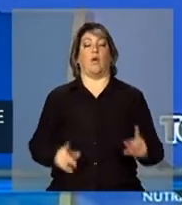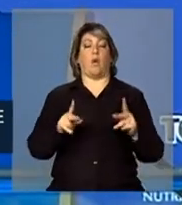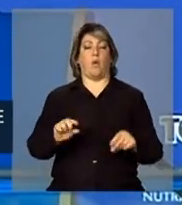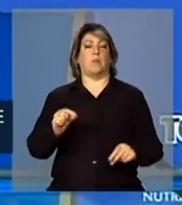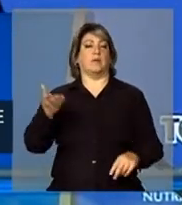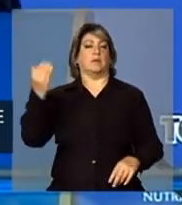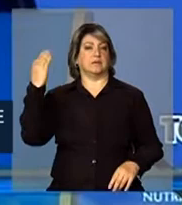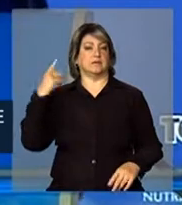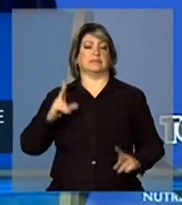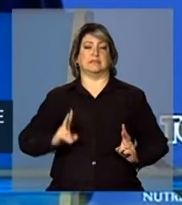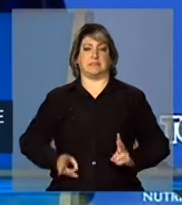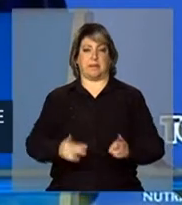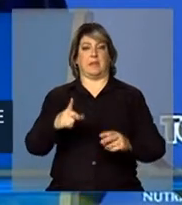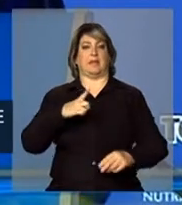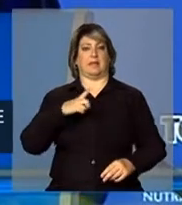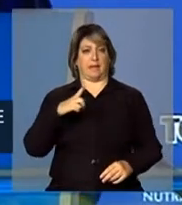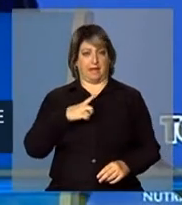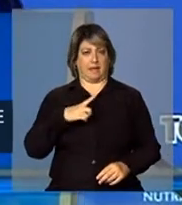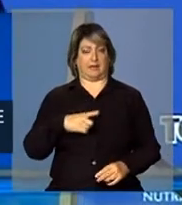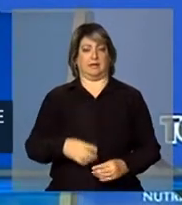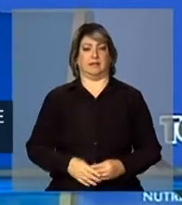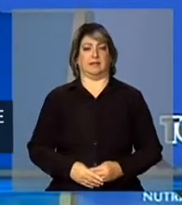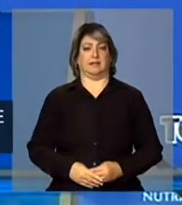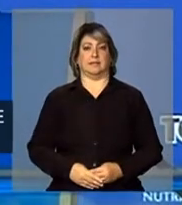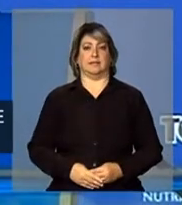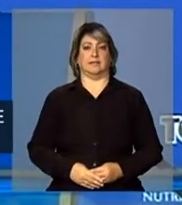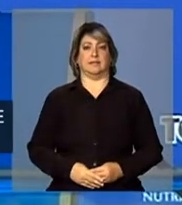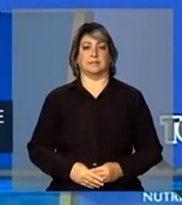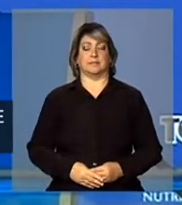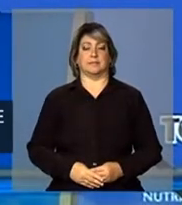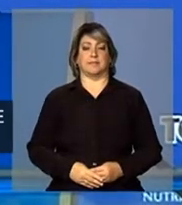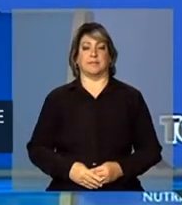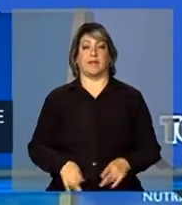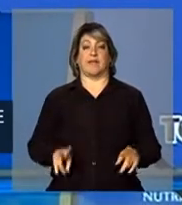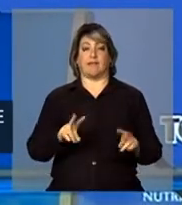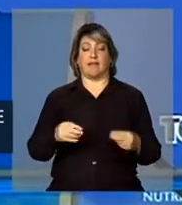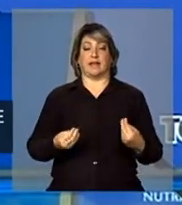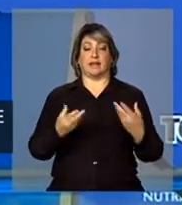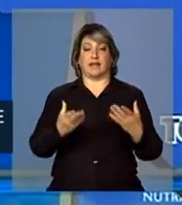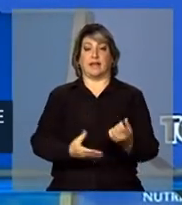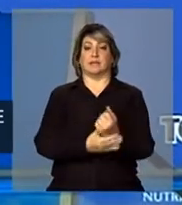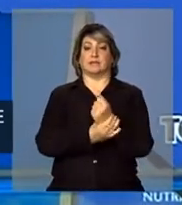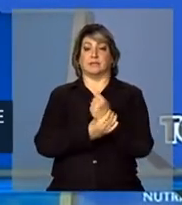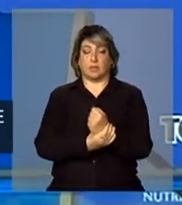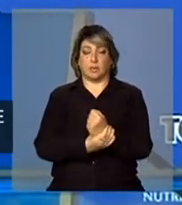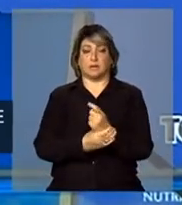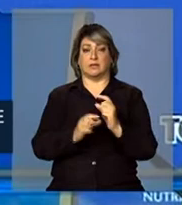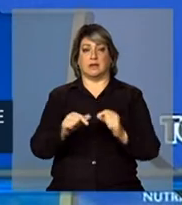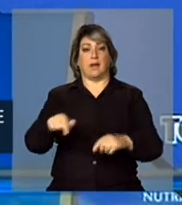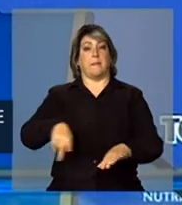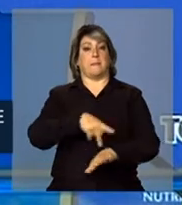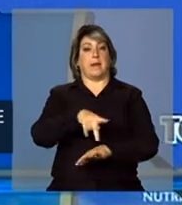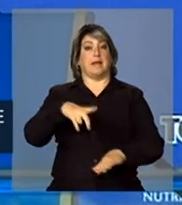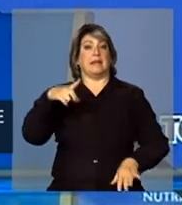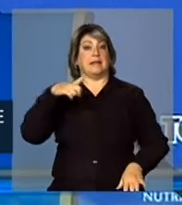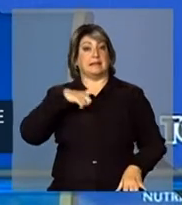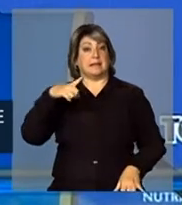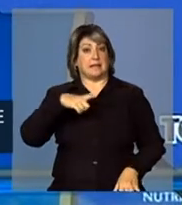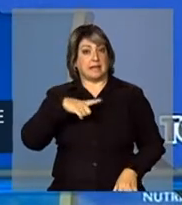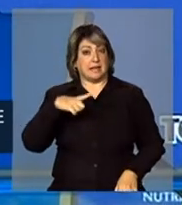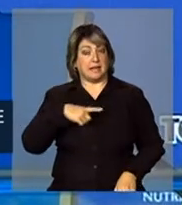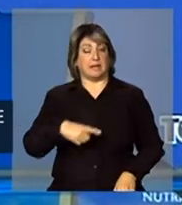sendo, aliás, e irá assegurar que o país tenha um marco